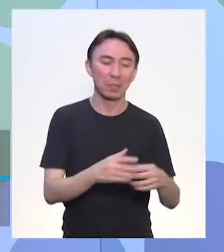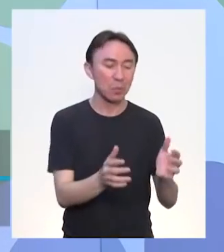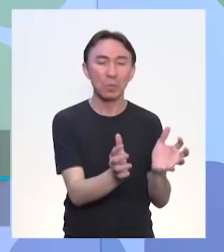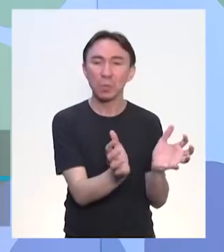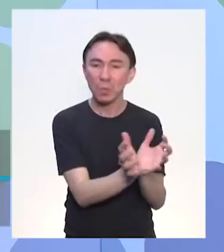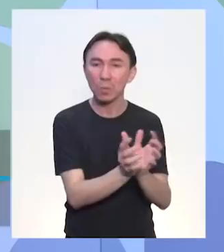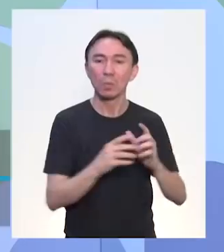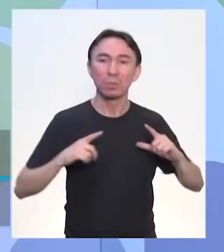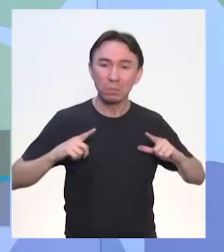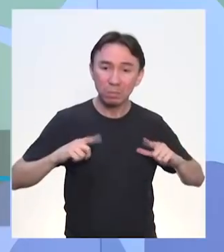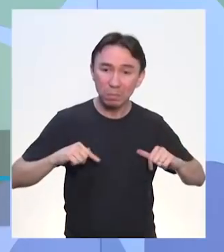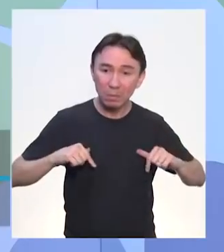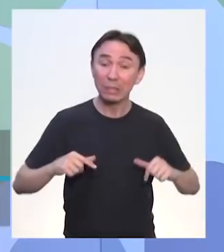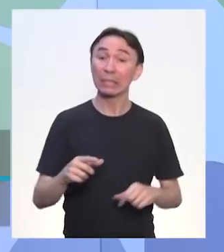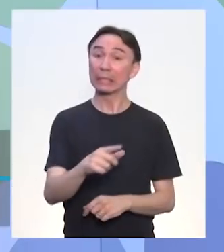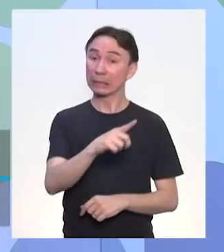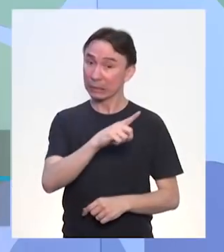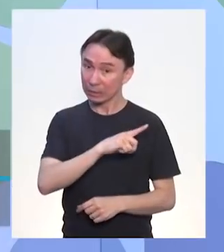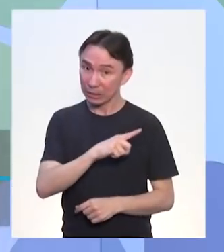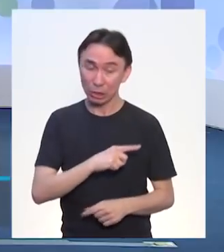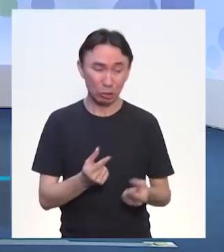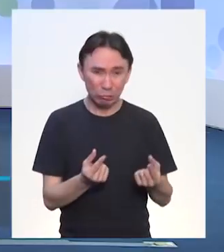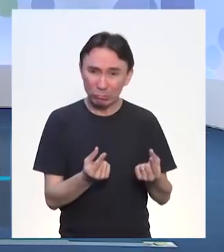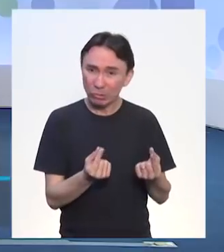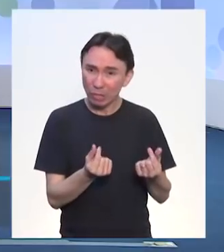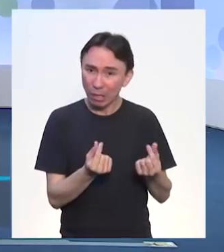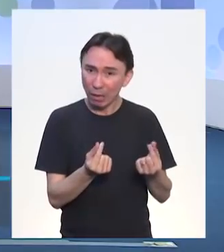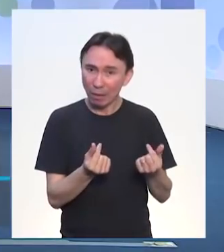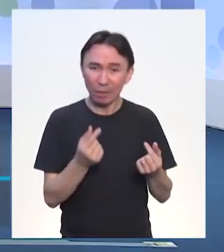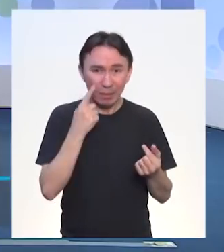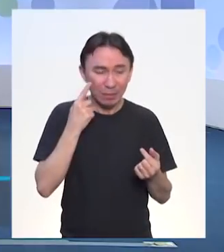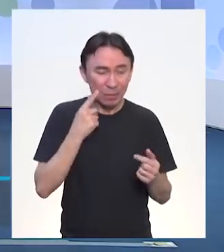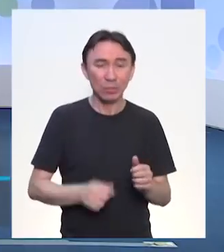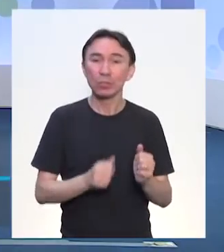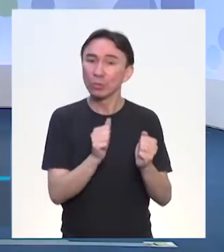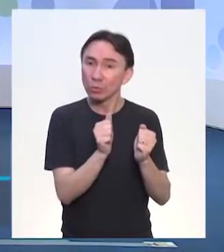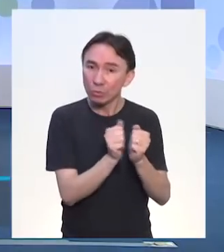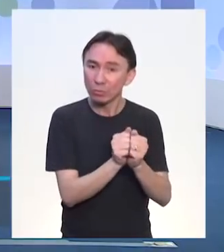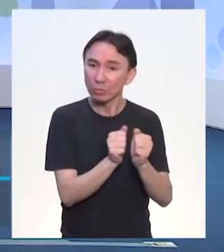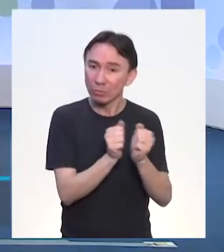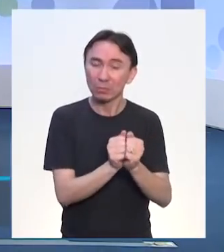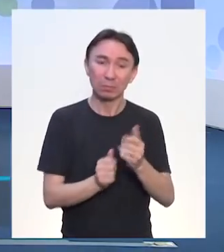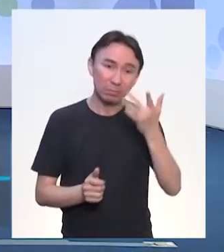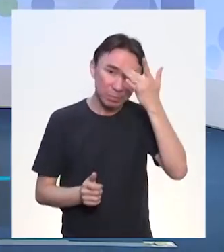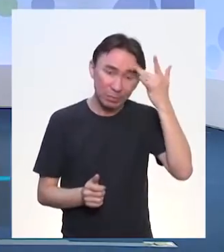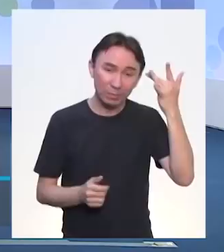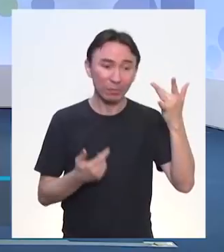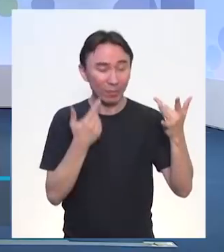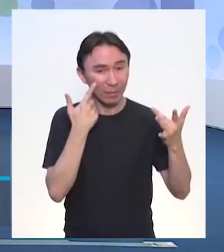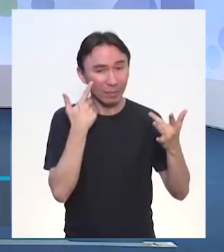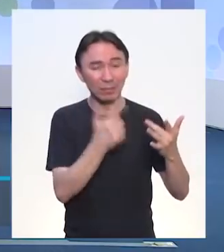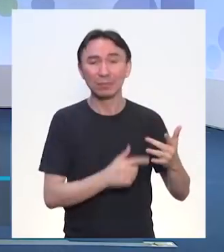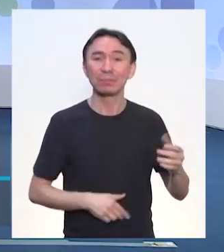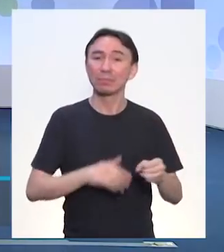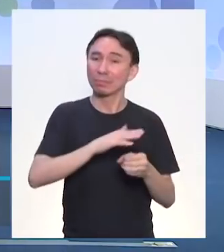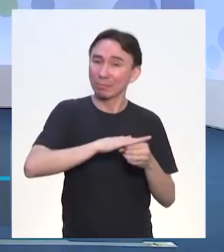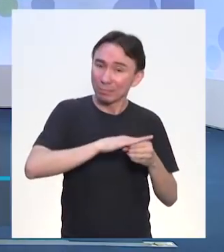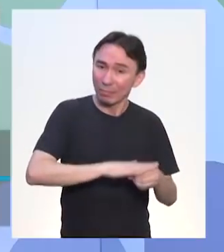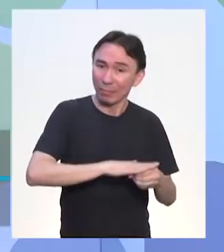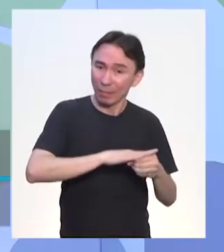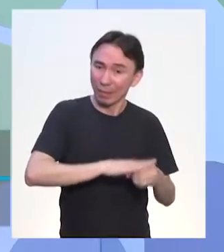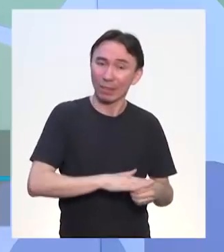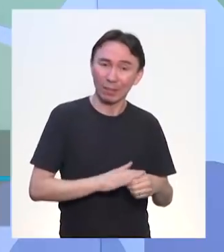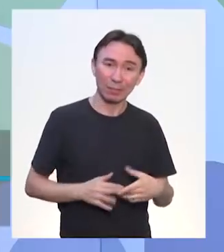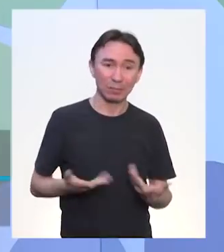ali, né, muito dinheiro na mão, ficar como essas pessoas estão com o dinheiro na mão e fazendo com que nós, que somos o povo